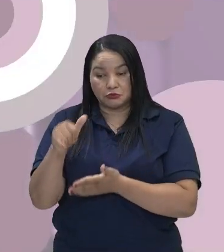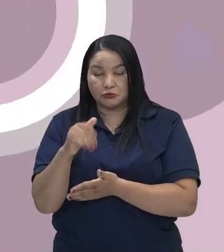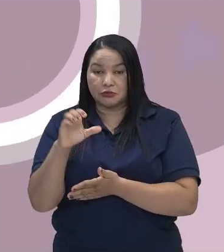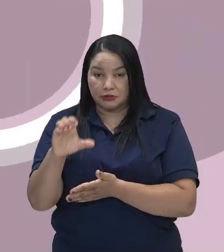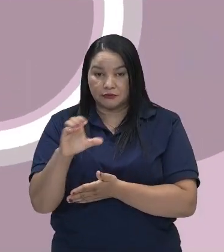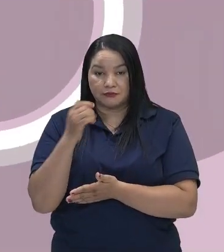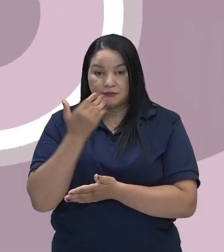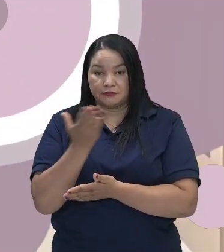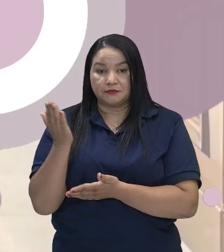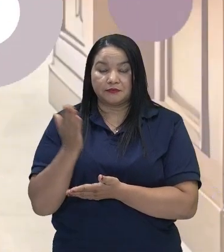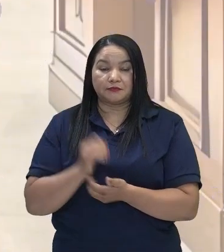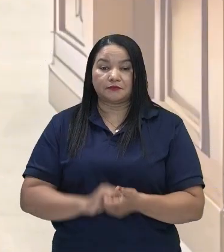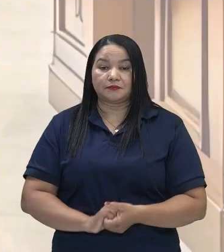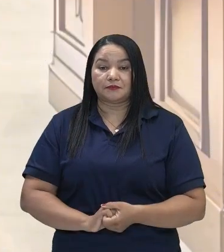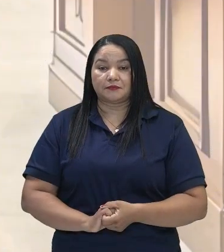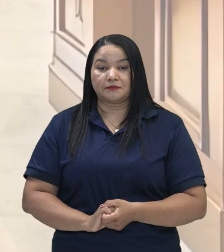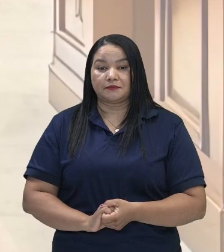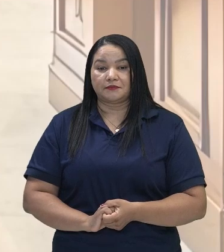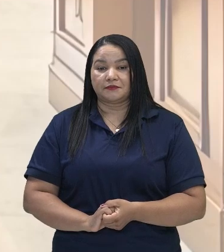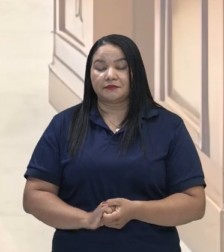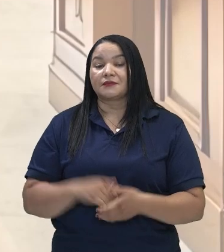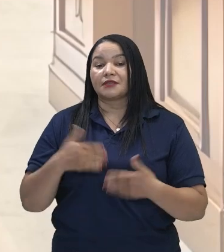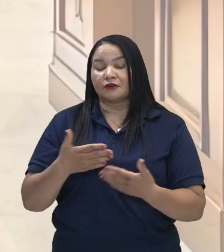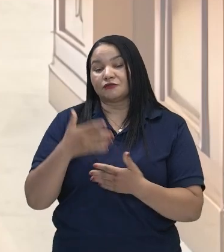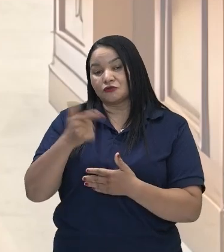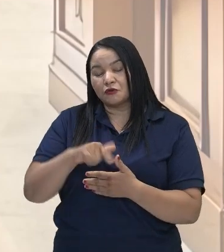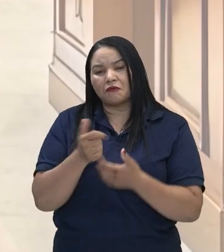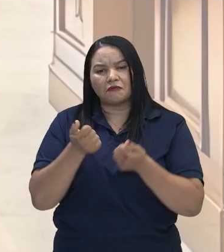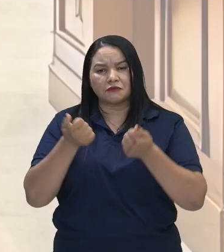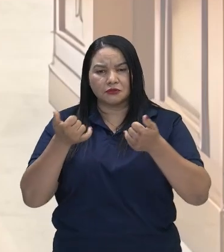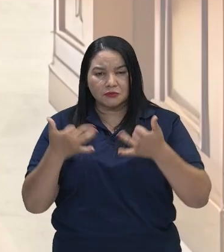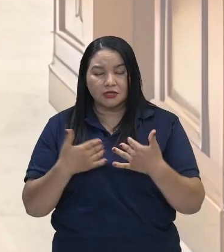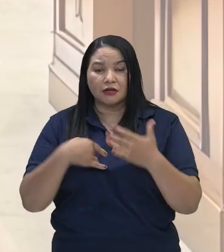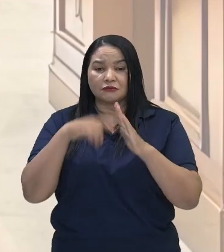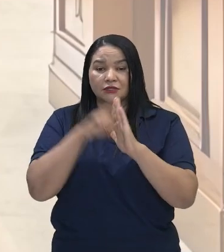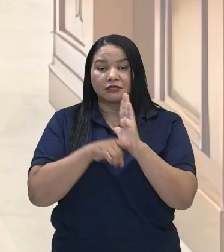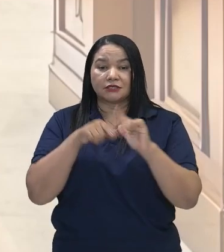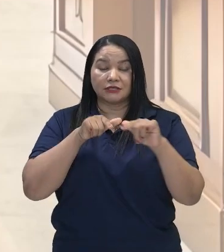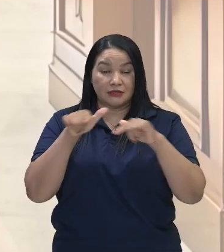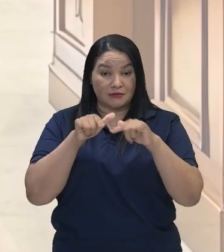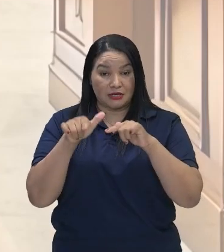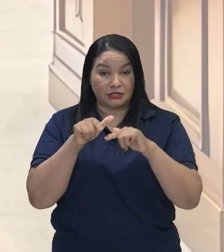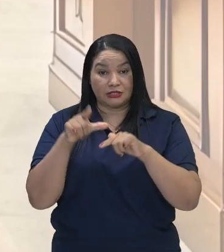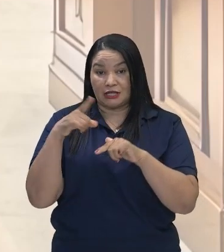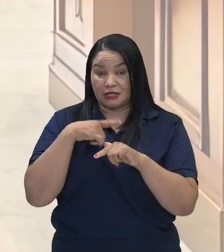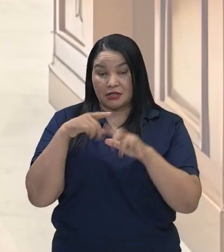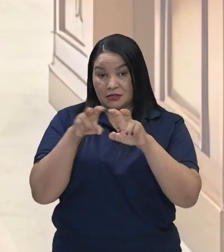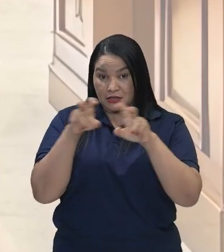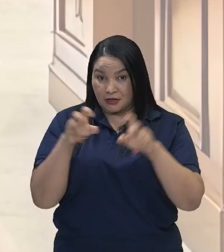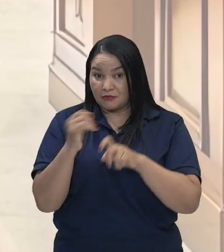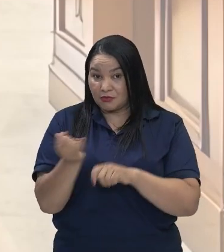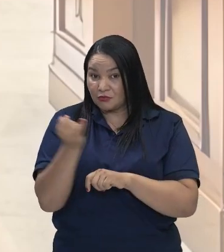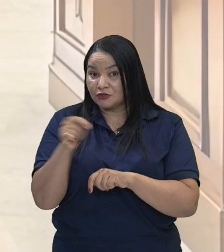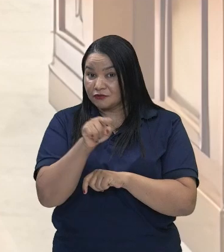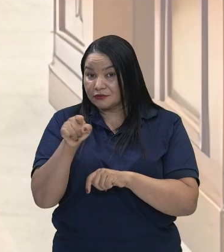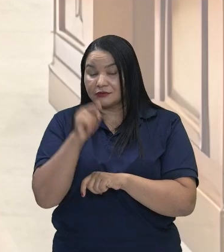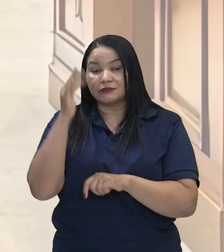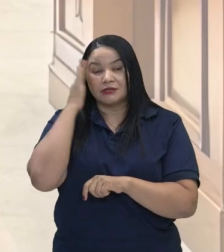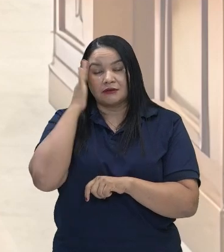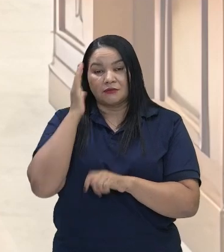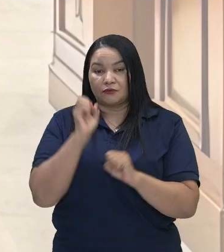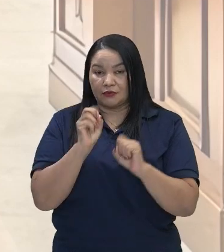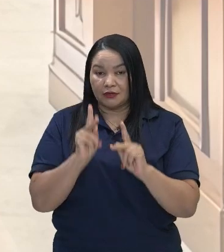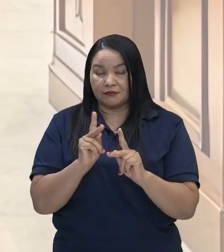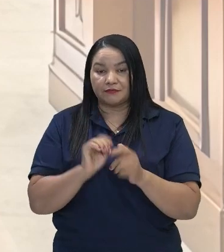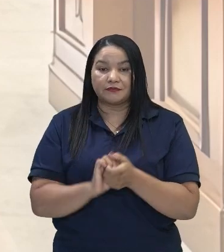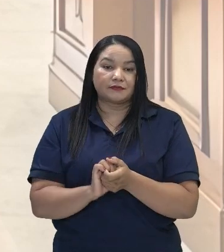interessante. Bom, alunos, nesse universo aí de direitos trabalhistas, tem um tema que é muito importante ser abordado, tá legal? Que